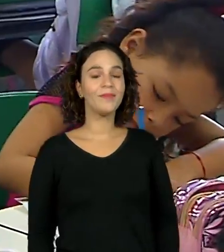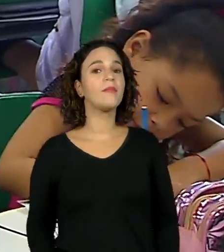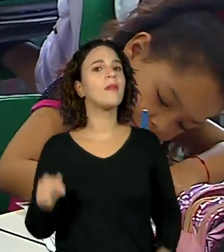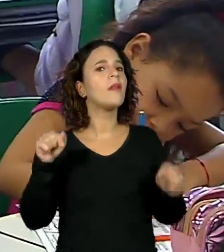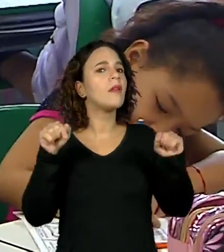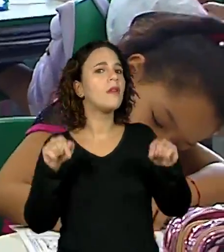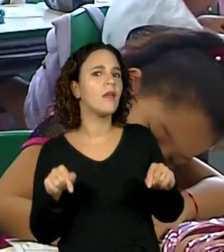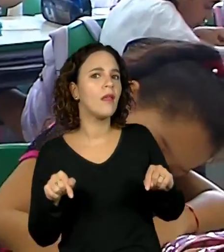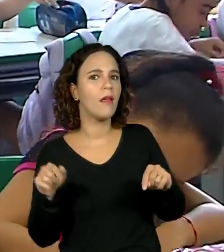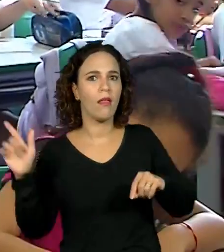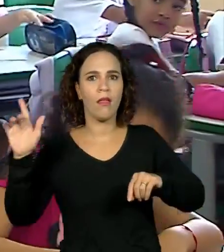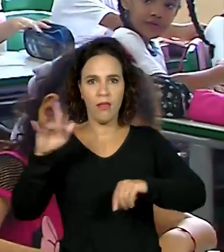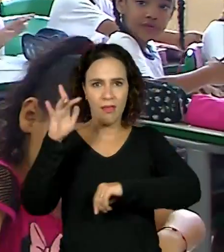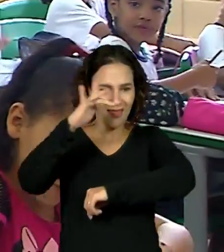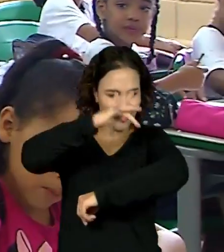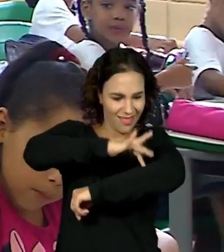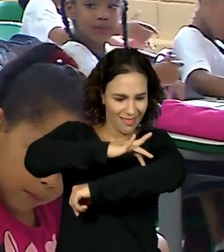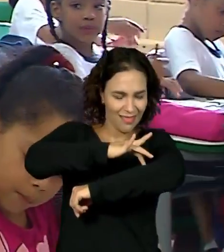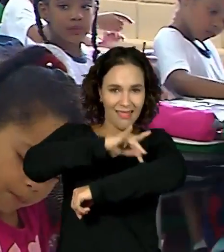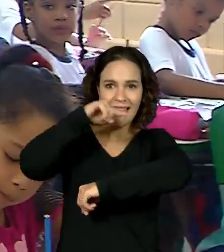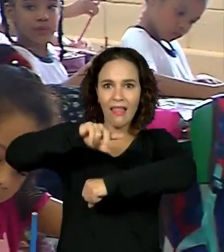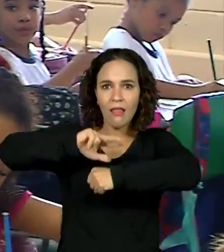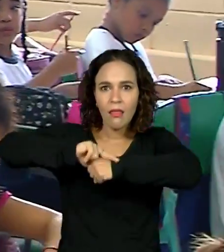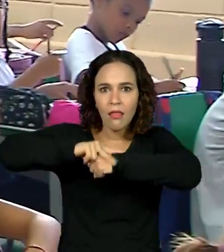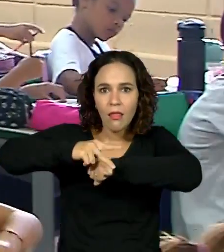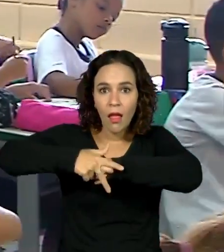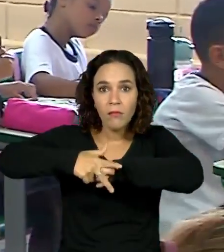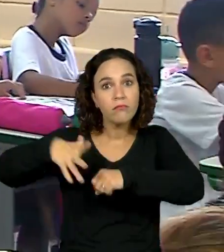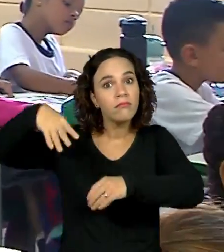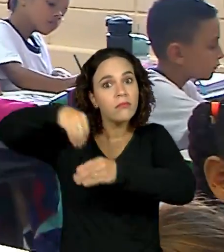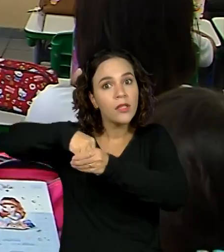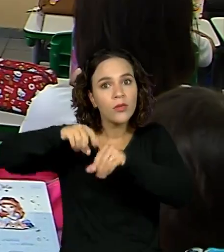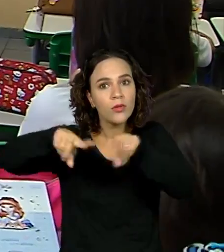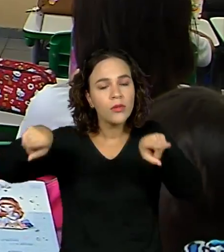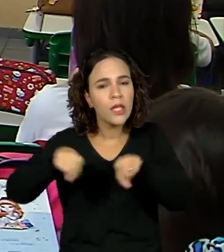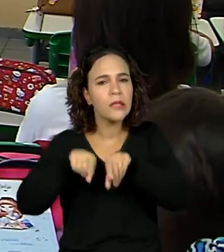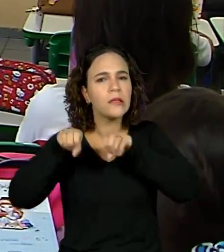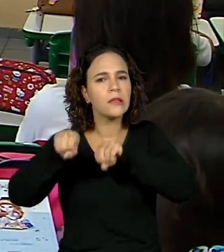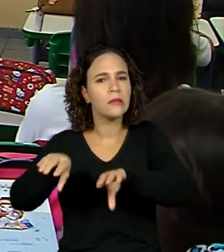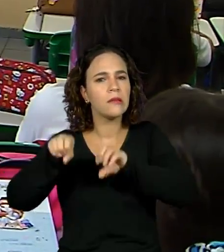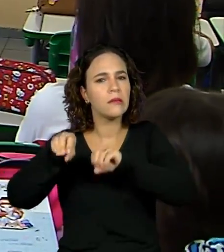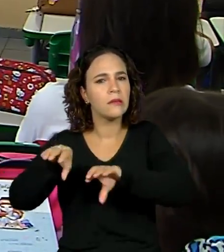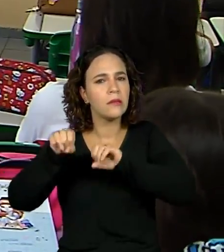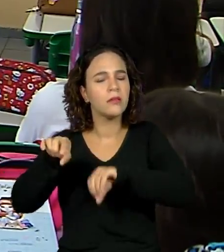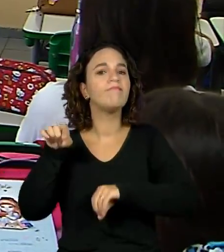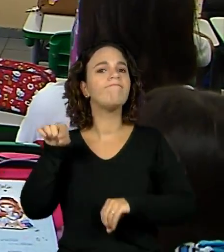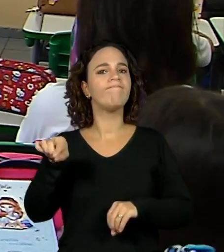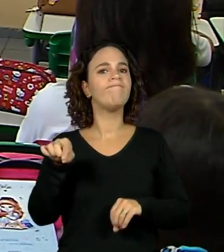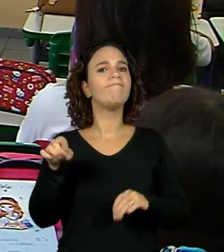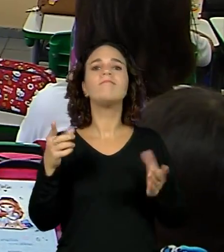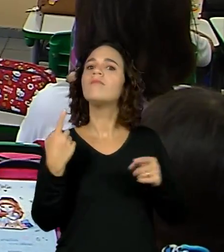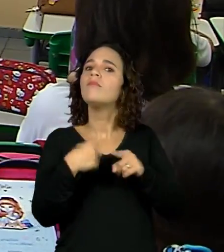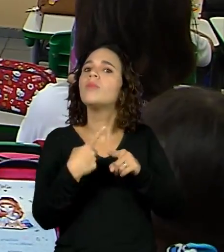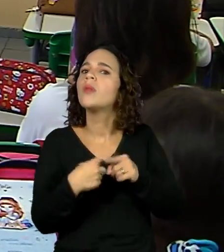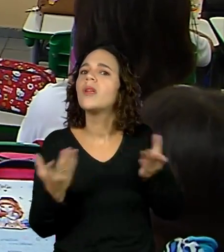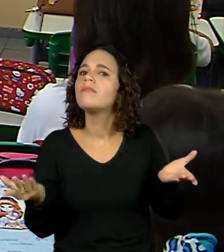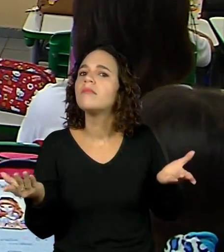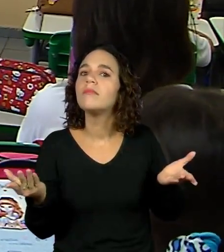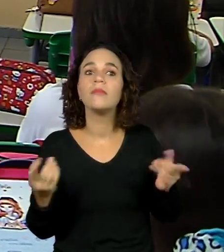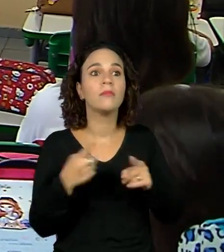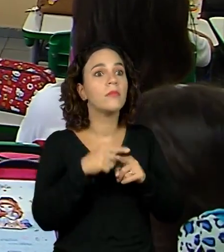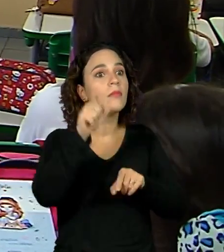Aqui, a dengue é assunto tratado na sala de aula. A gente está falando bastante sobre ele, porque tem muitas pessoas que estão